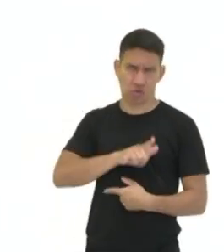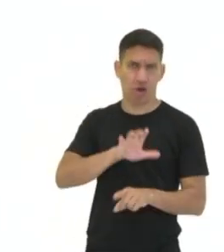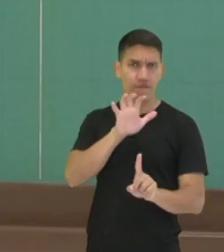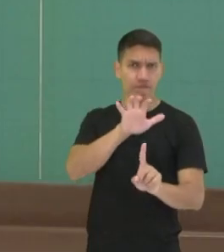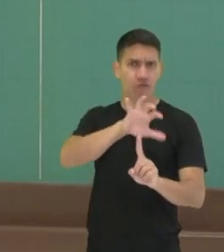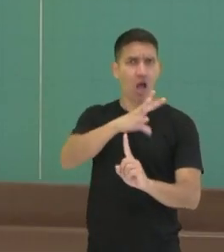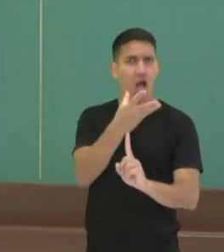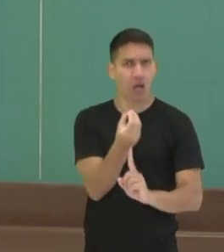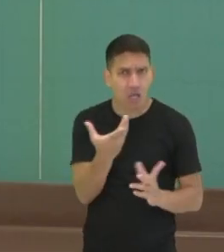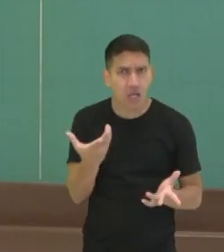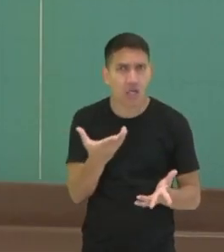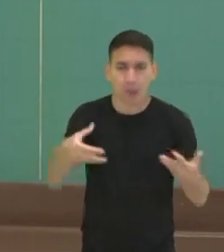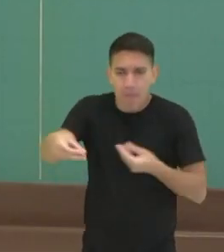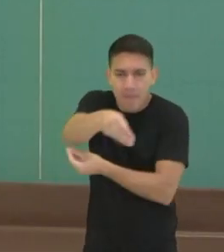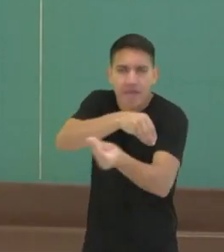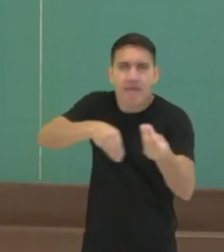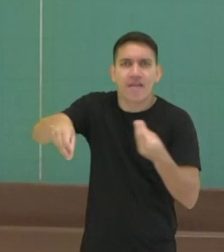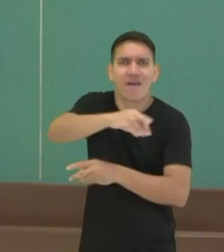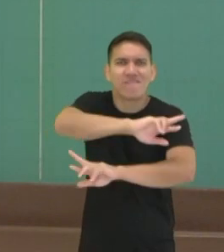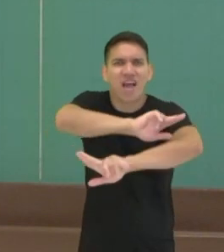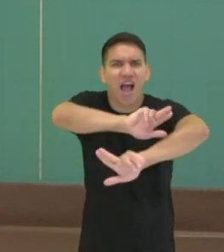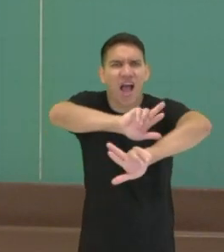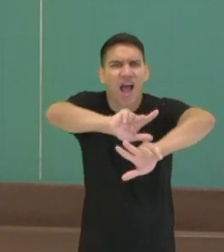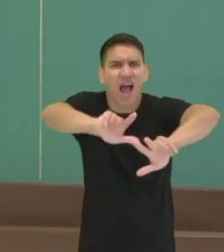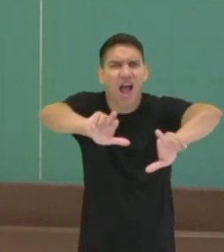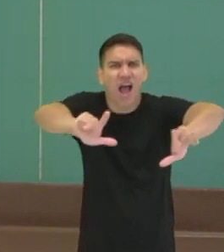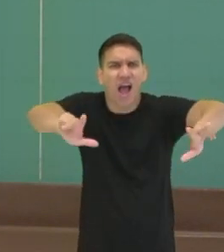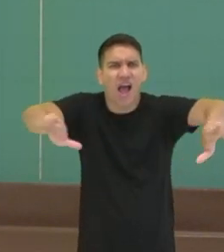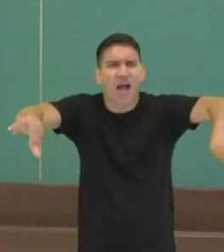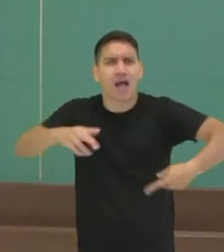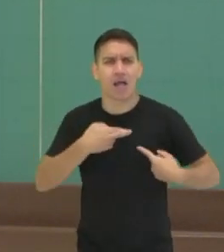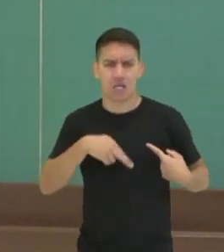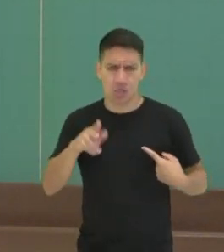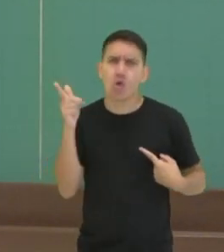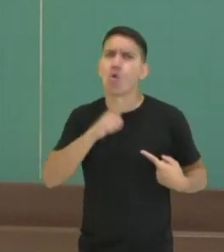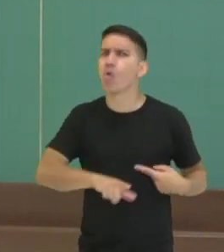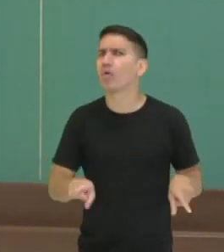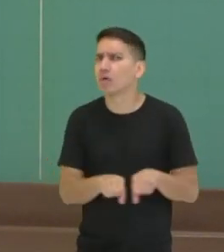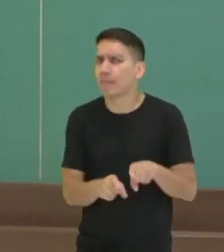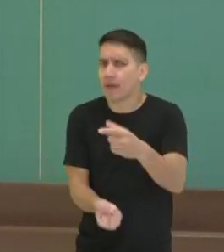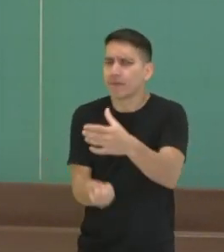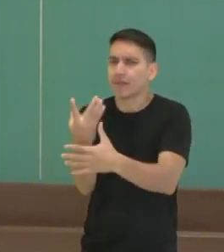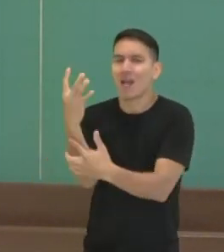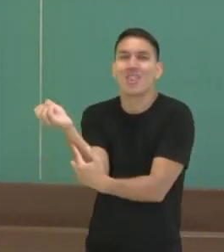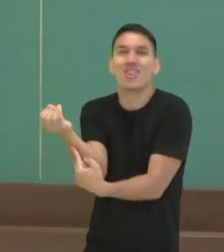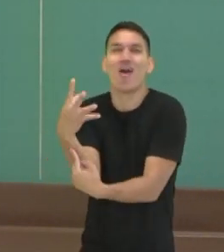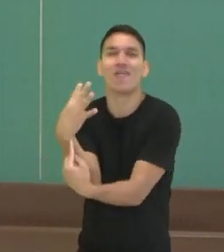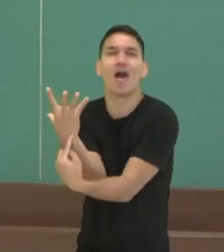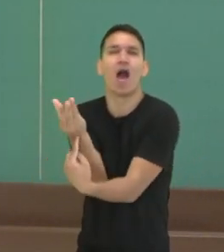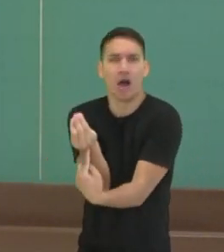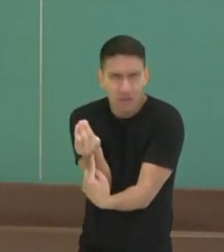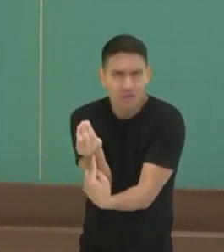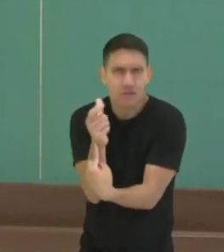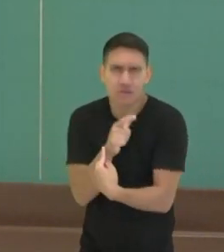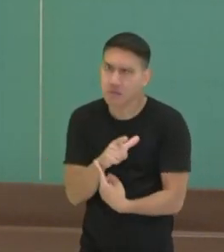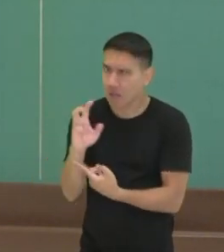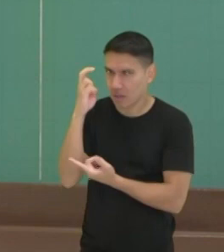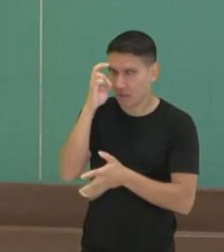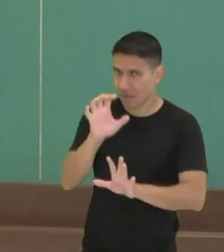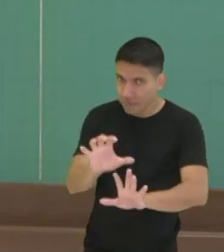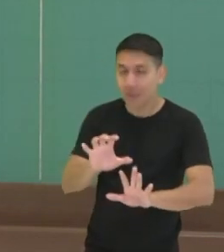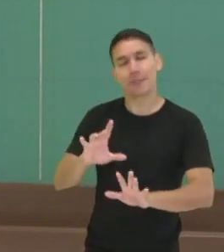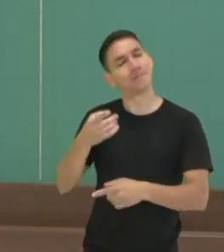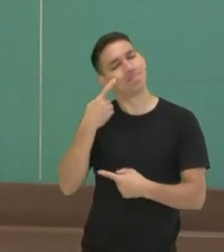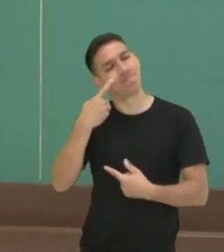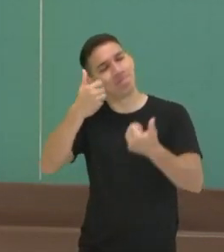Ou seja, a mistura de várias religiões, várias culturas podem dar uma nova arte a partir dessa mistura? Vamos dar uma analisadinha e essa aula